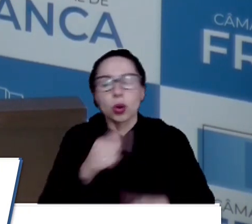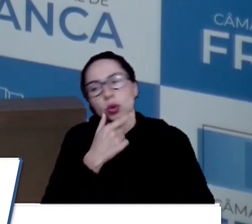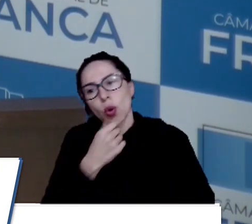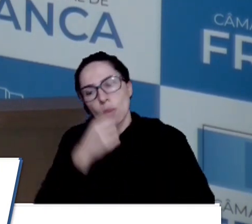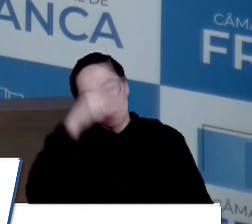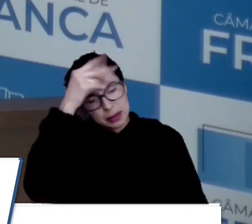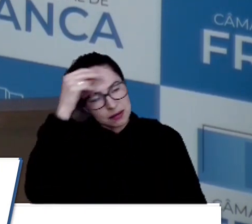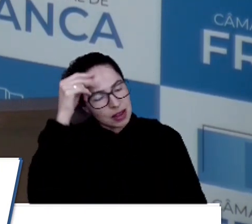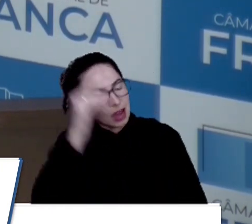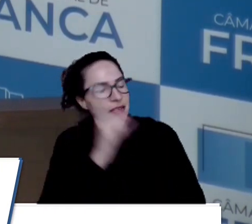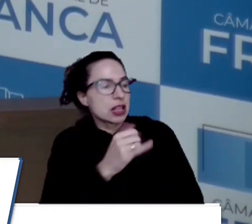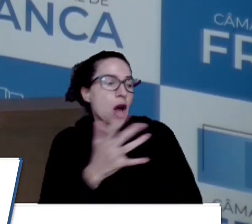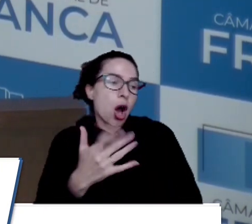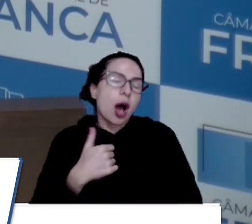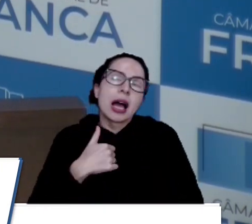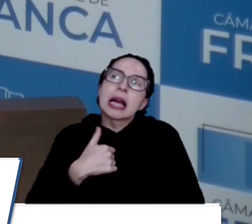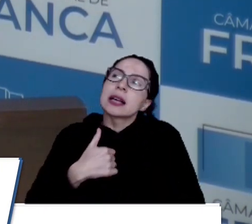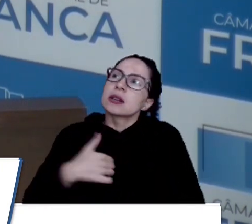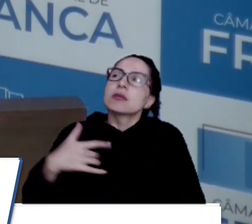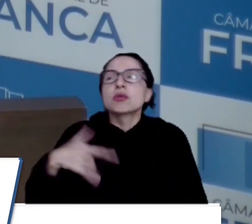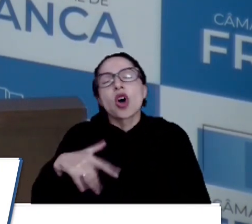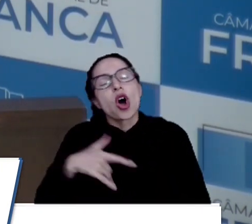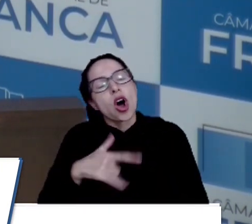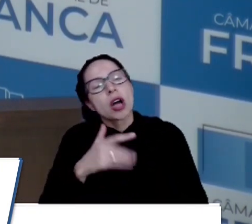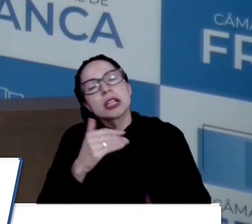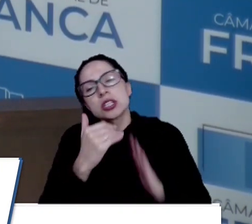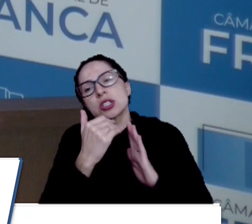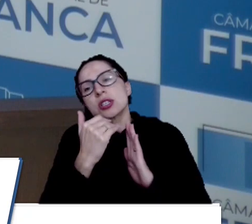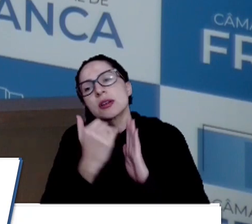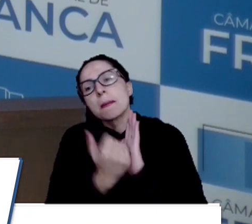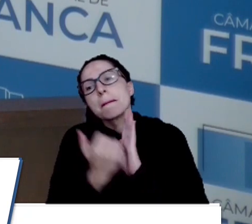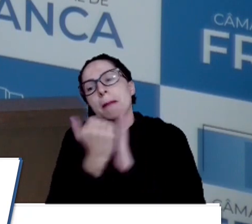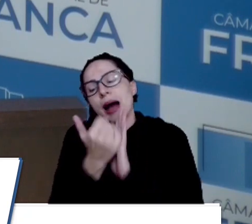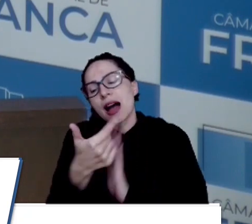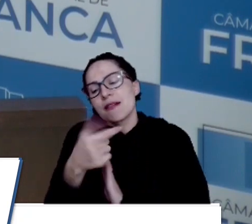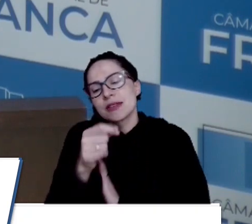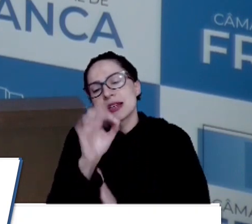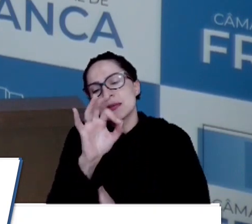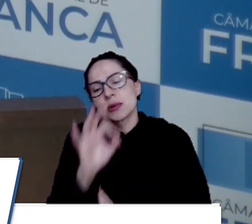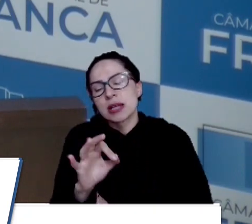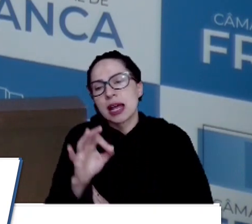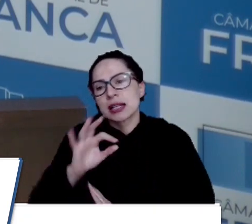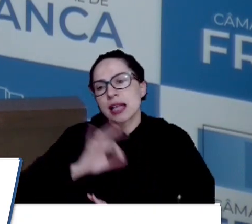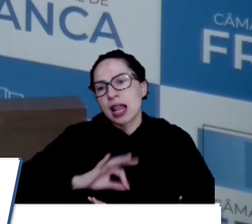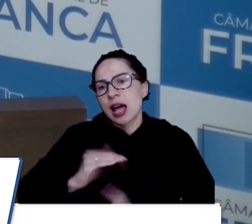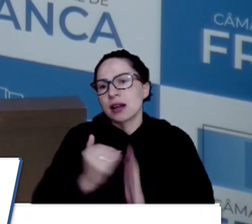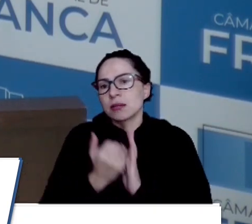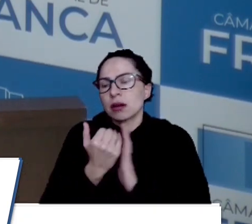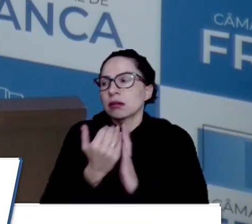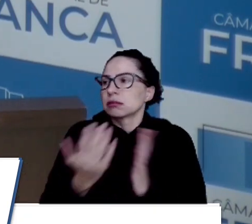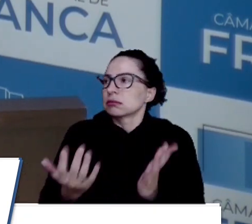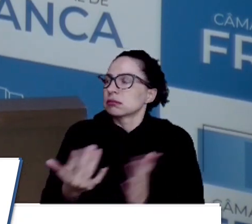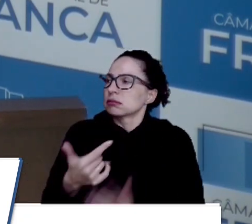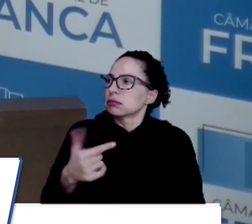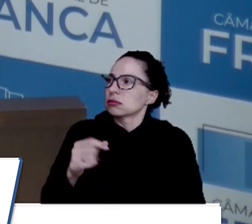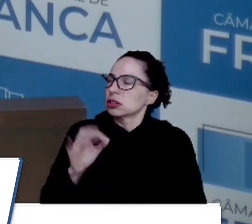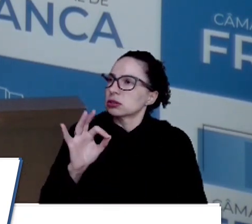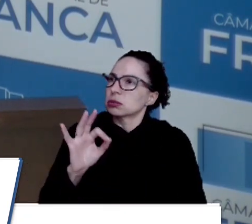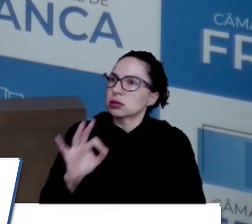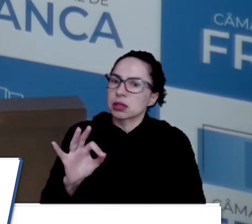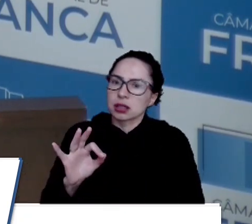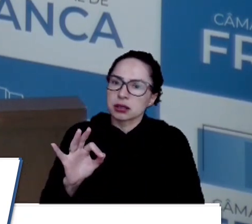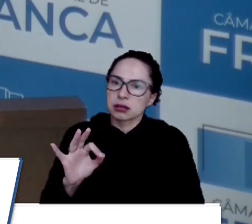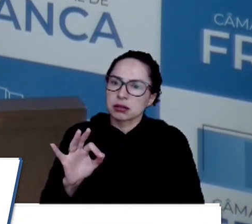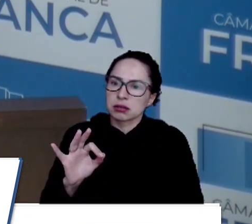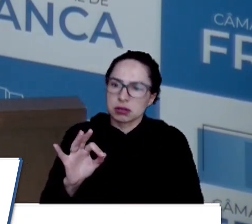assim, eu estou bonzinho, eu vou dar 20% de aumento para o servidor público. Mas é 20% para toda